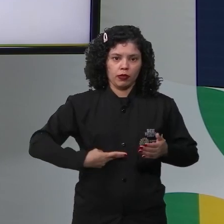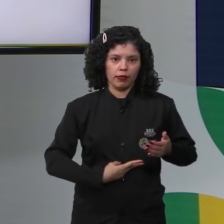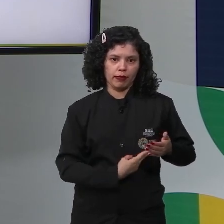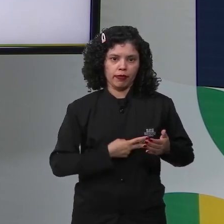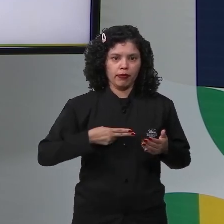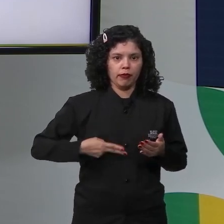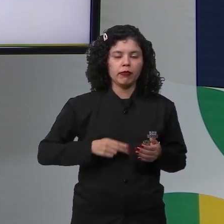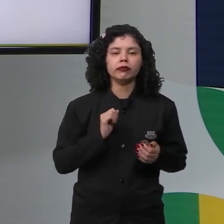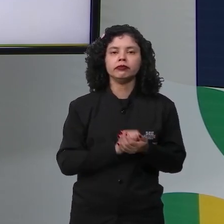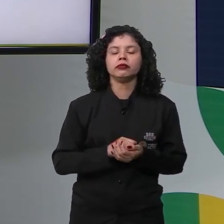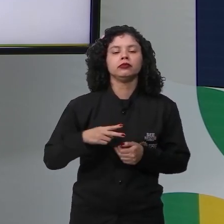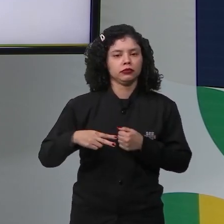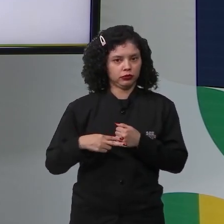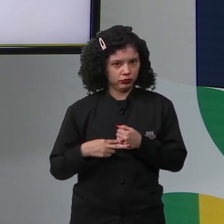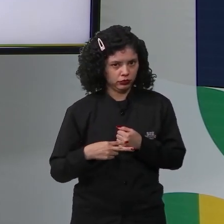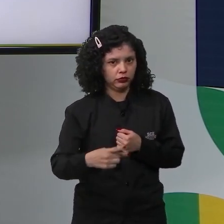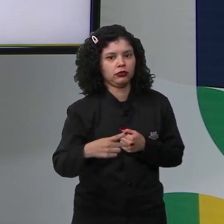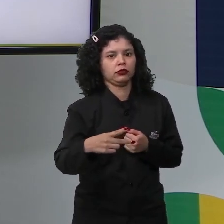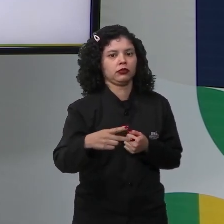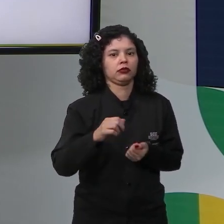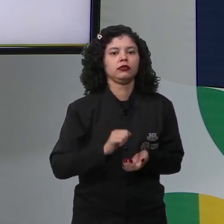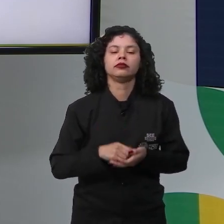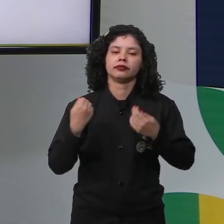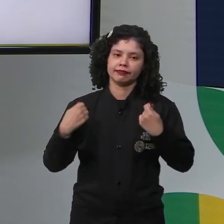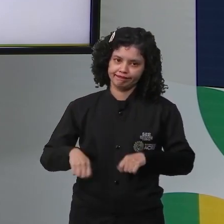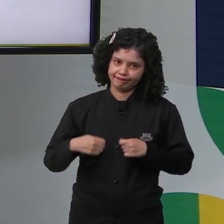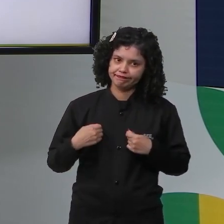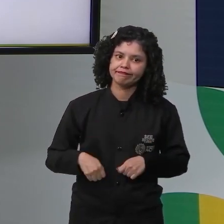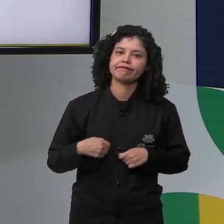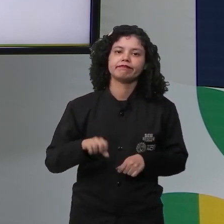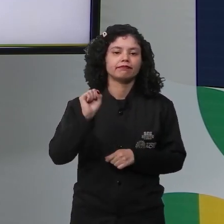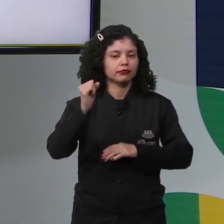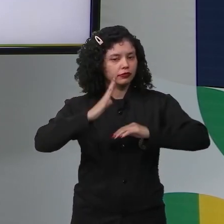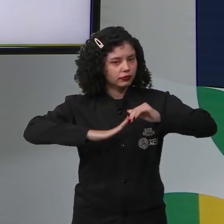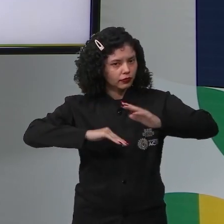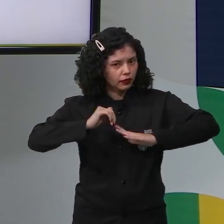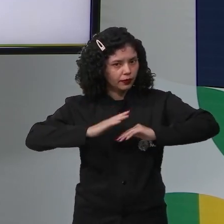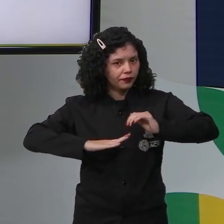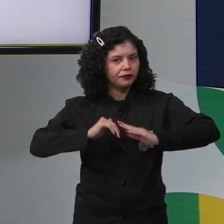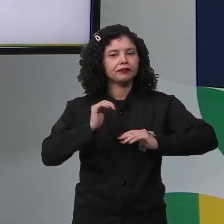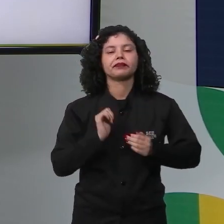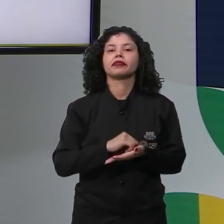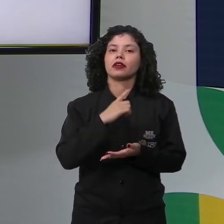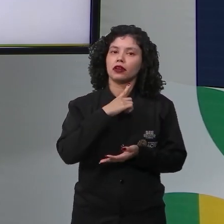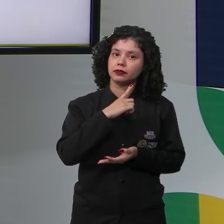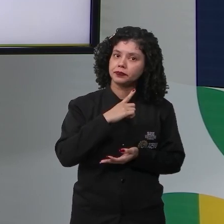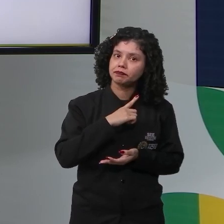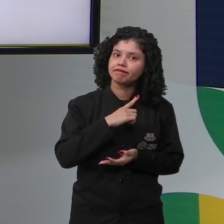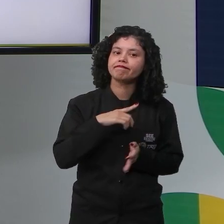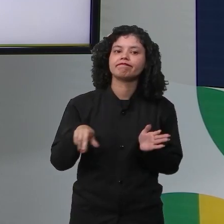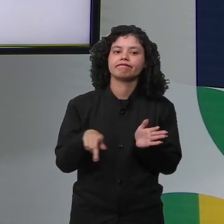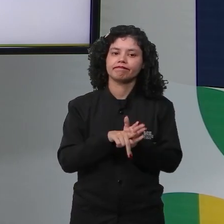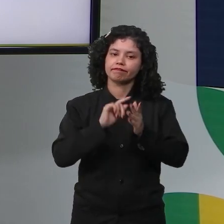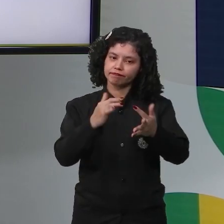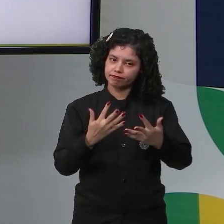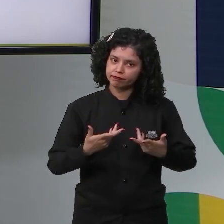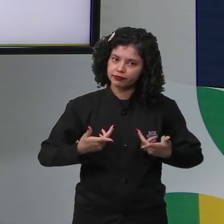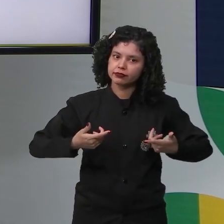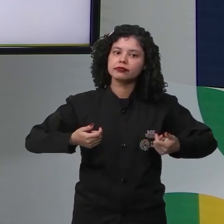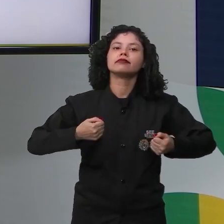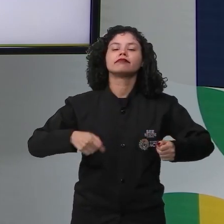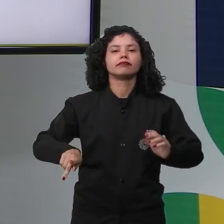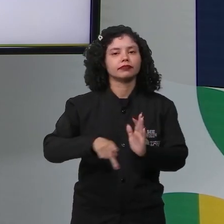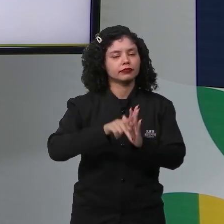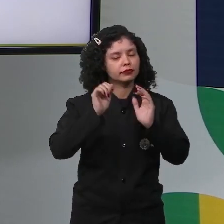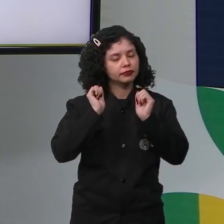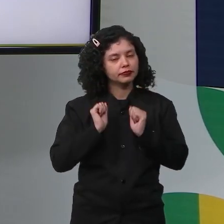cirúrgico. Consequentemente, ele necessita de um profissional que tenha competências e habilidades para